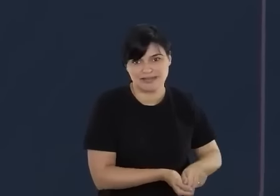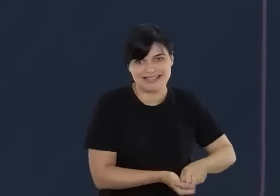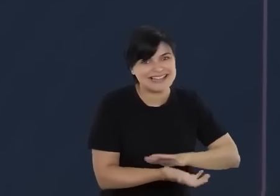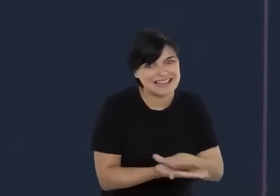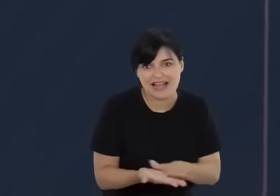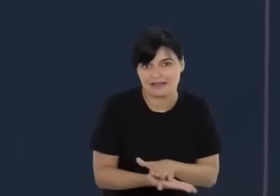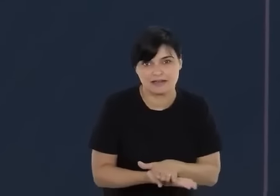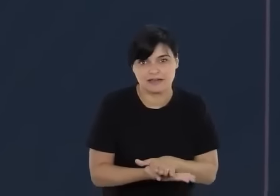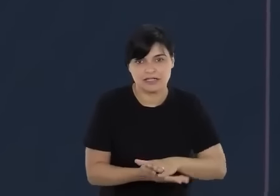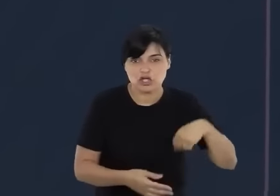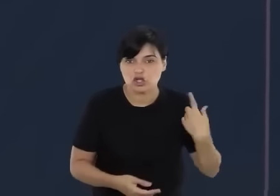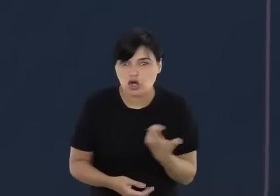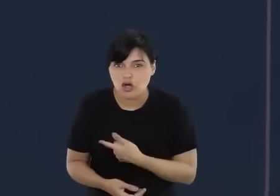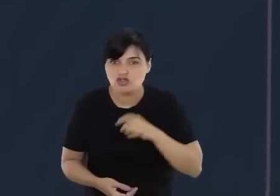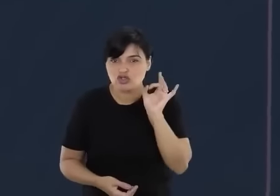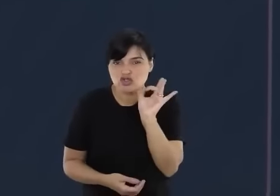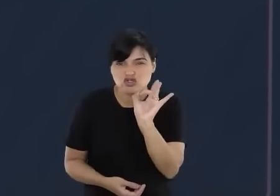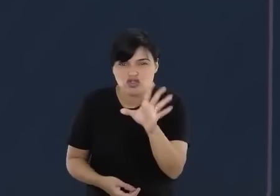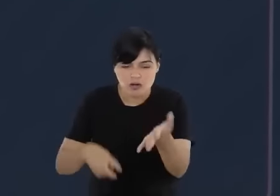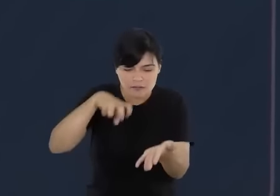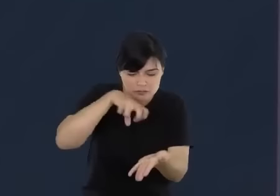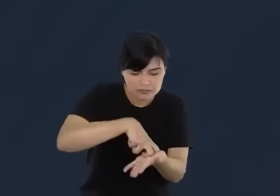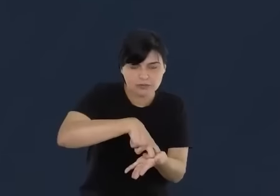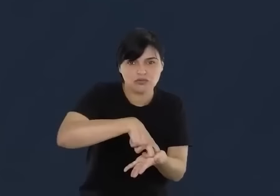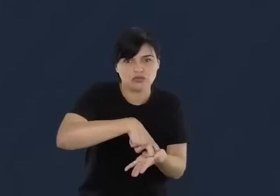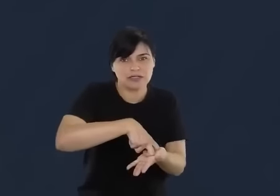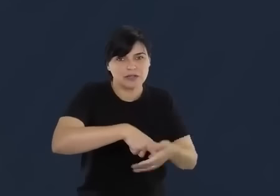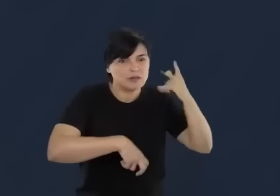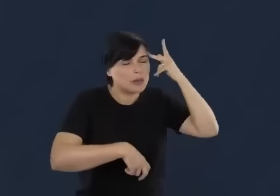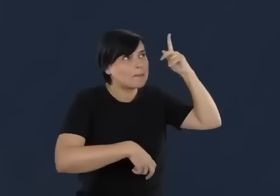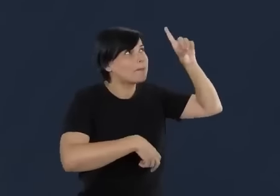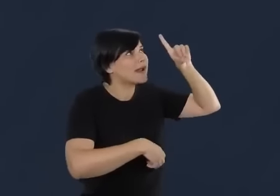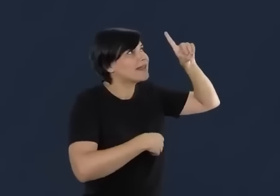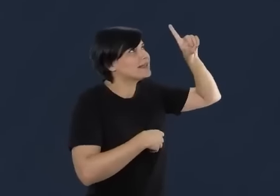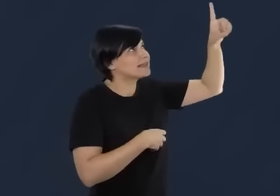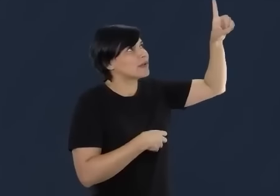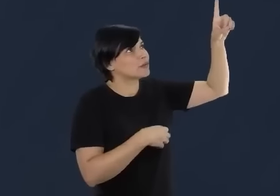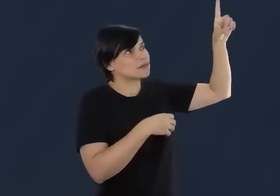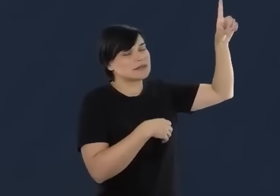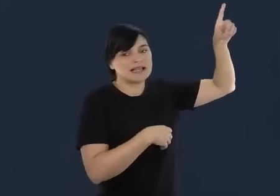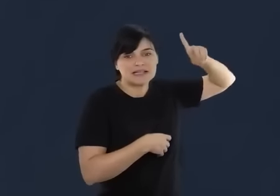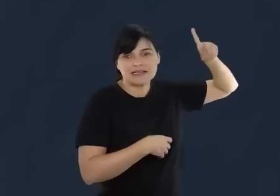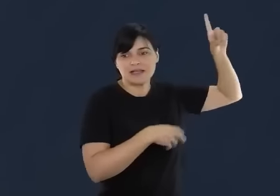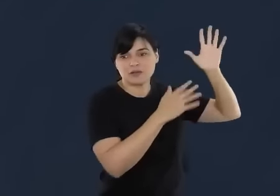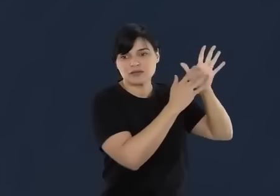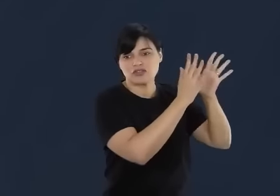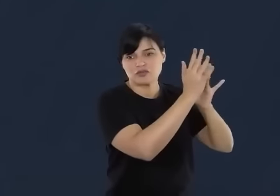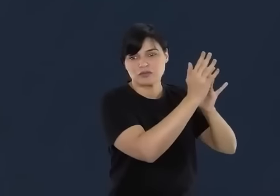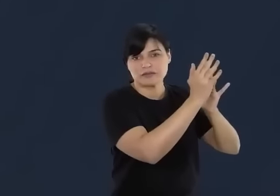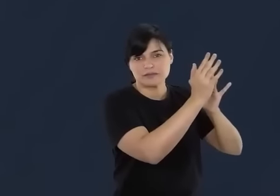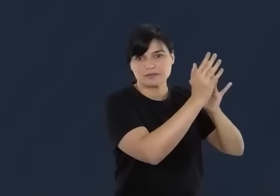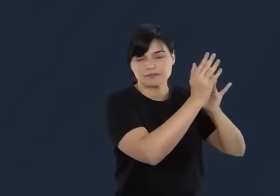de quem se dobra Todo o joelho nos céus na terra e debaixo da terra é o nosso glorioso Deus o senhor Jesus Cristo amém ele é o